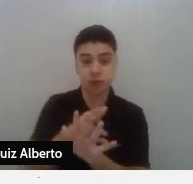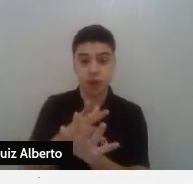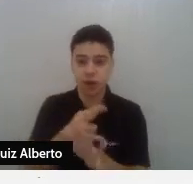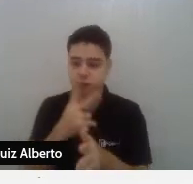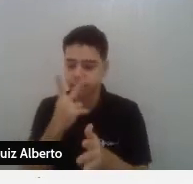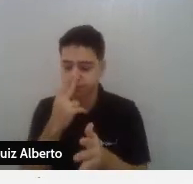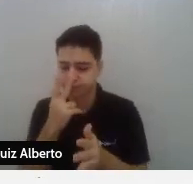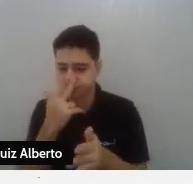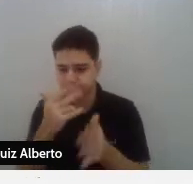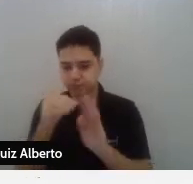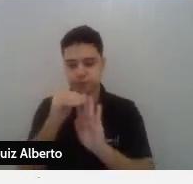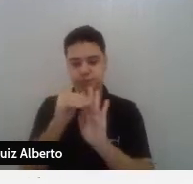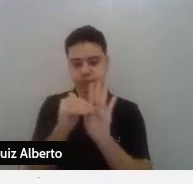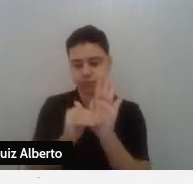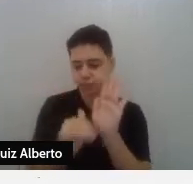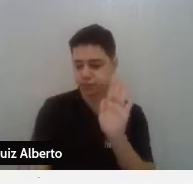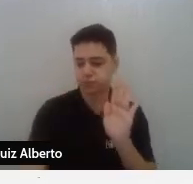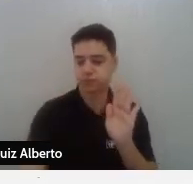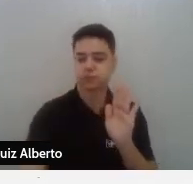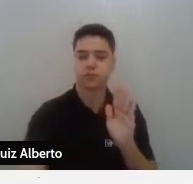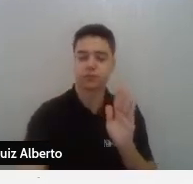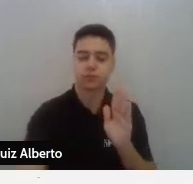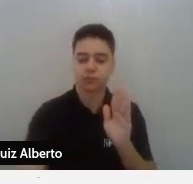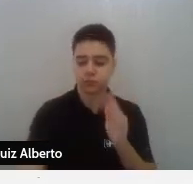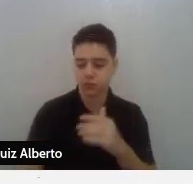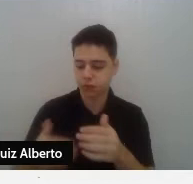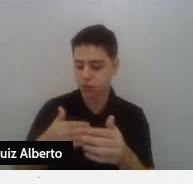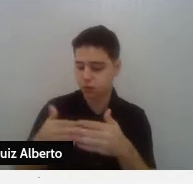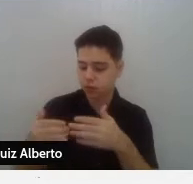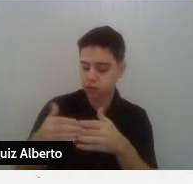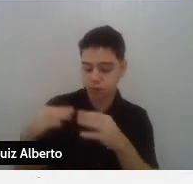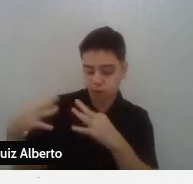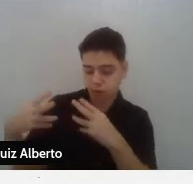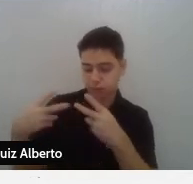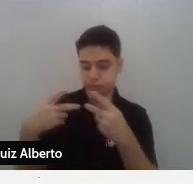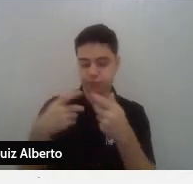de categorias, tanto de programação,